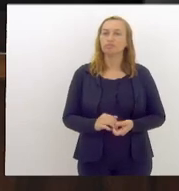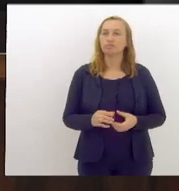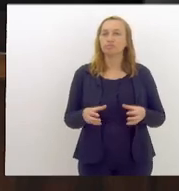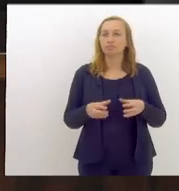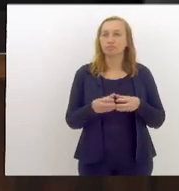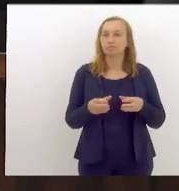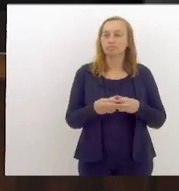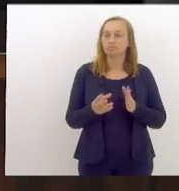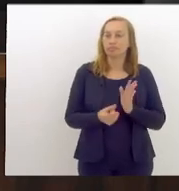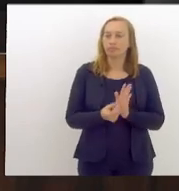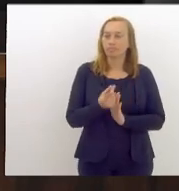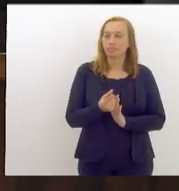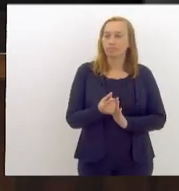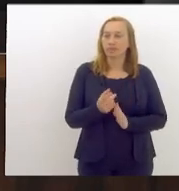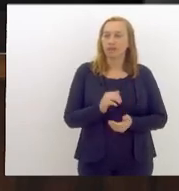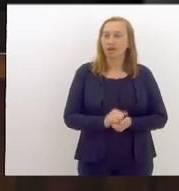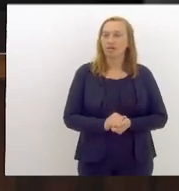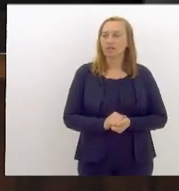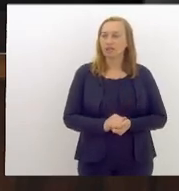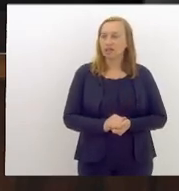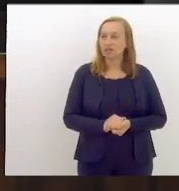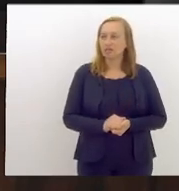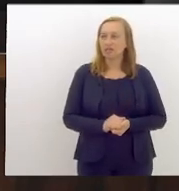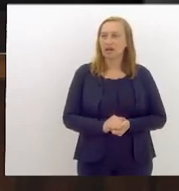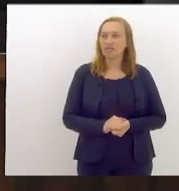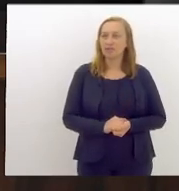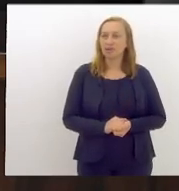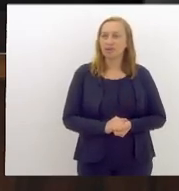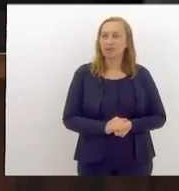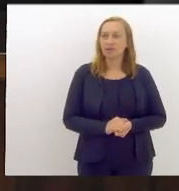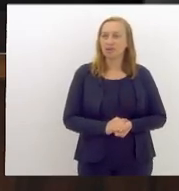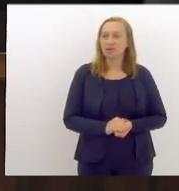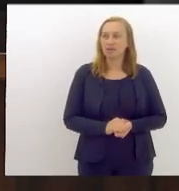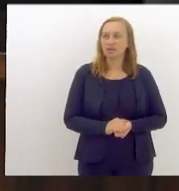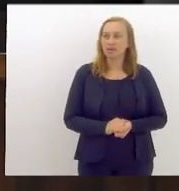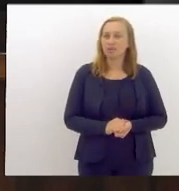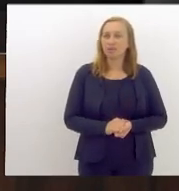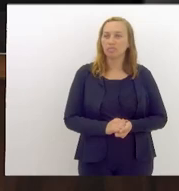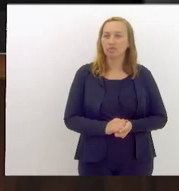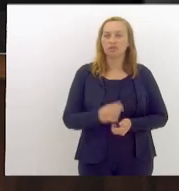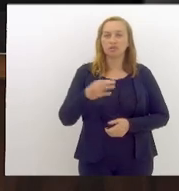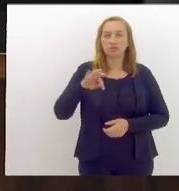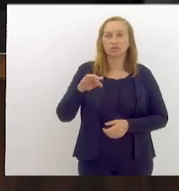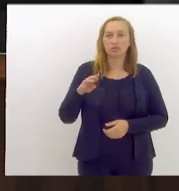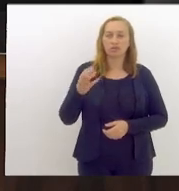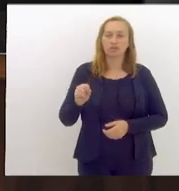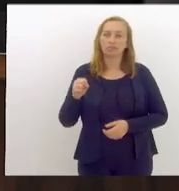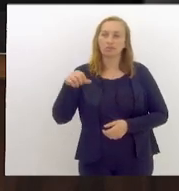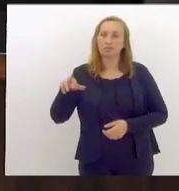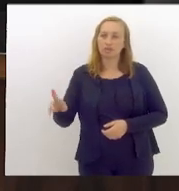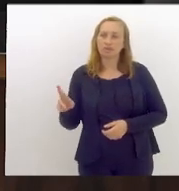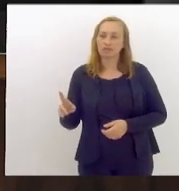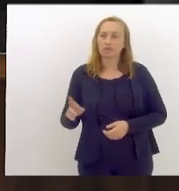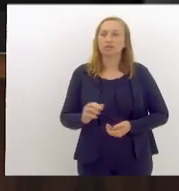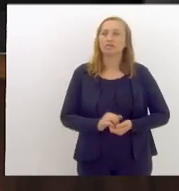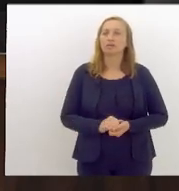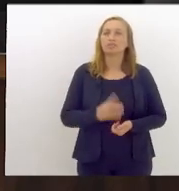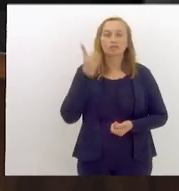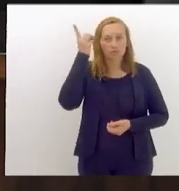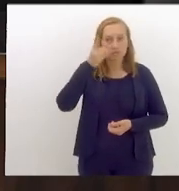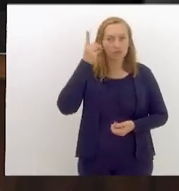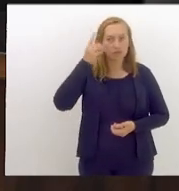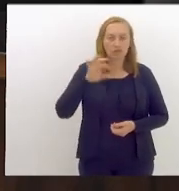orçamento Deputado Márcio canela estado Márcio canela Deputado Marcos Miller tá do Marcos